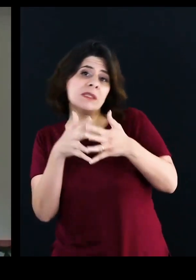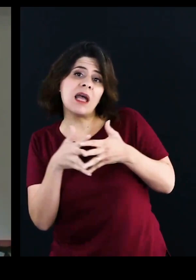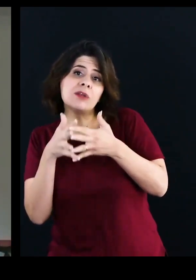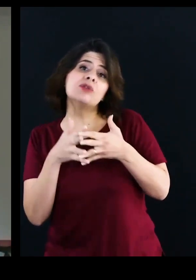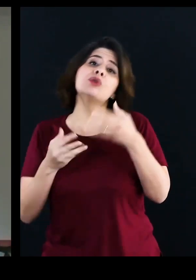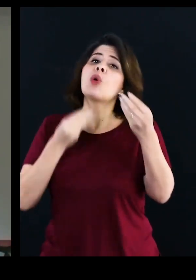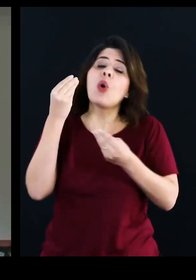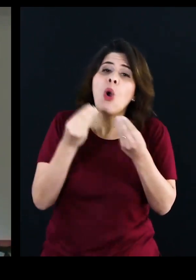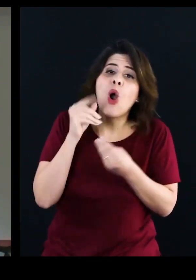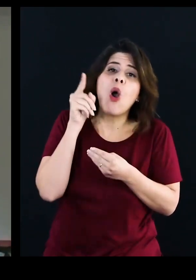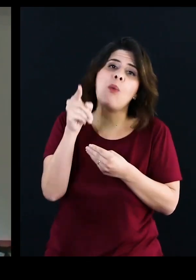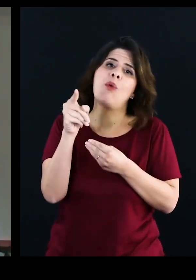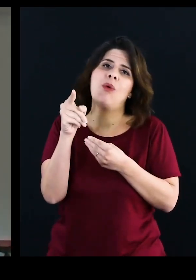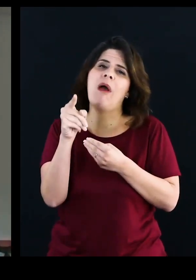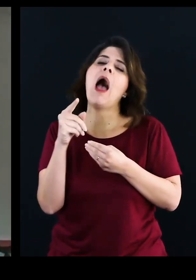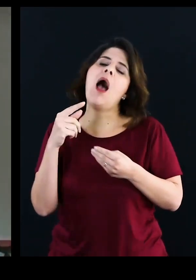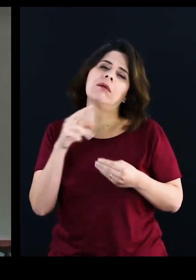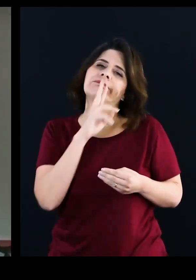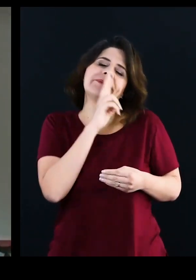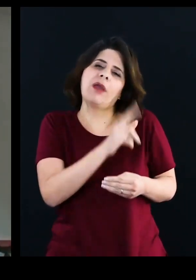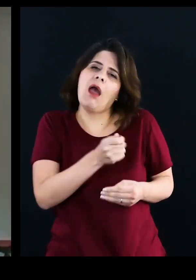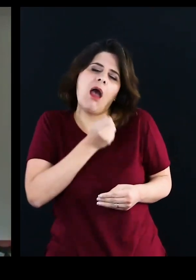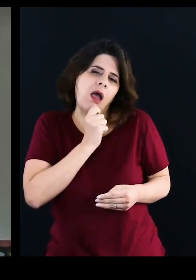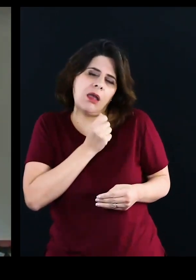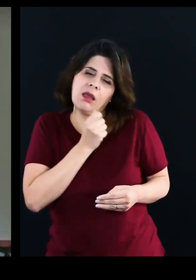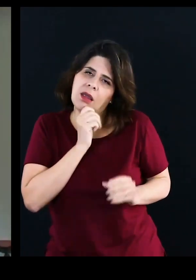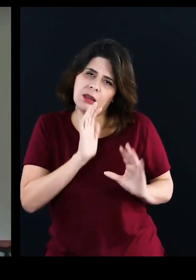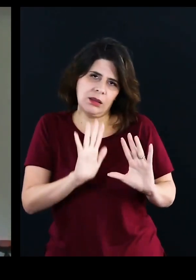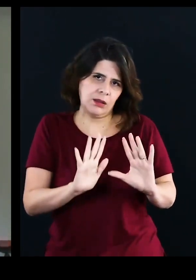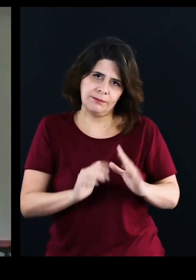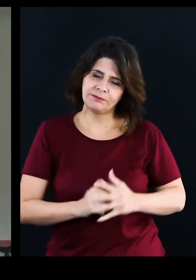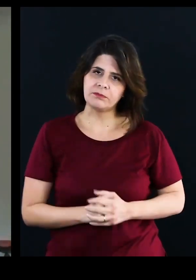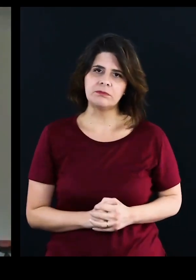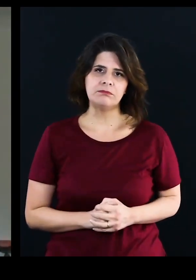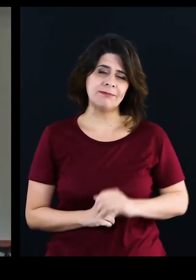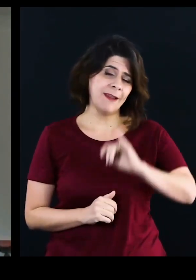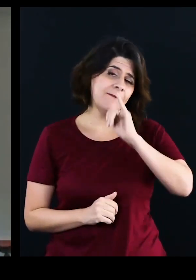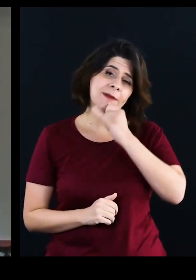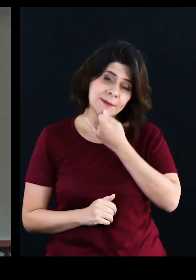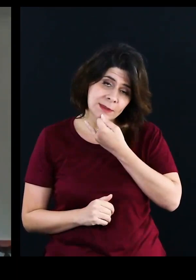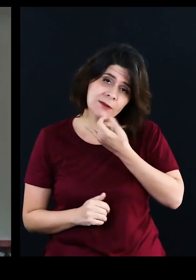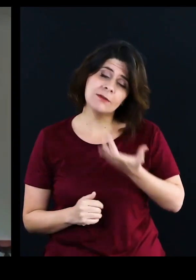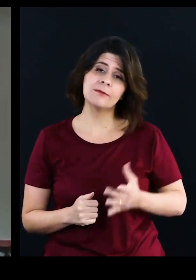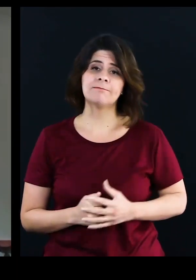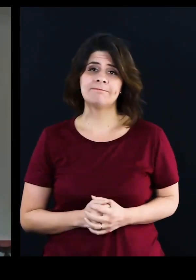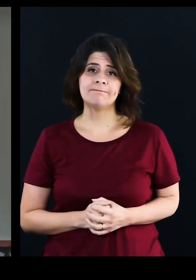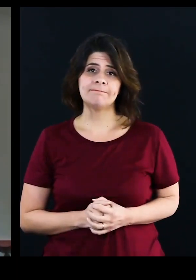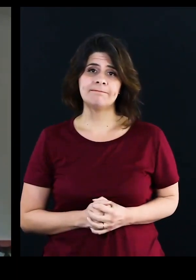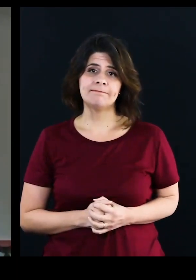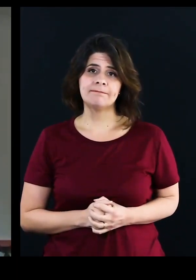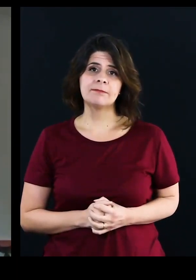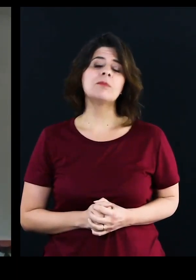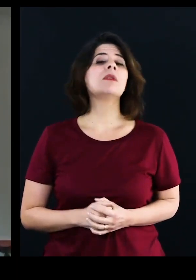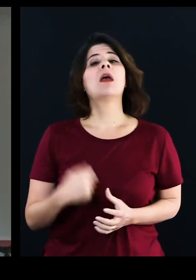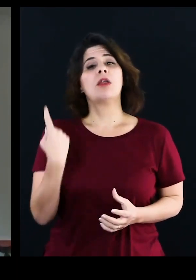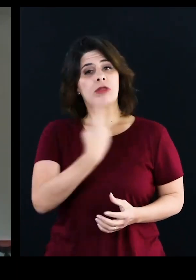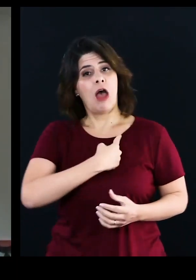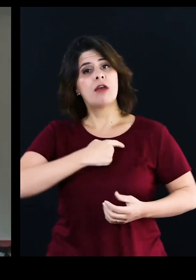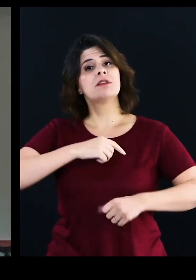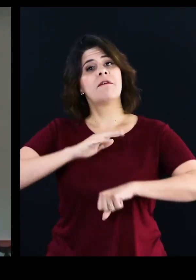uma resposta para isso. O que nós estamos fazendo, isso sim, é conversando com todos os